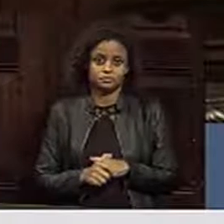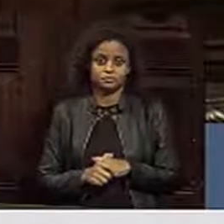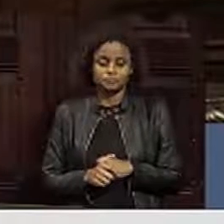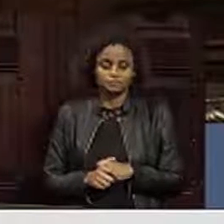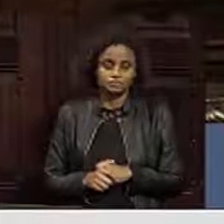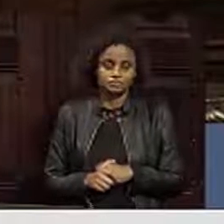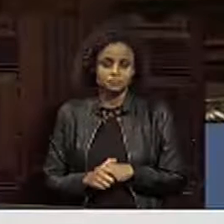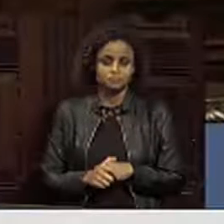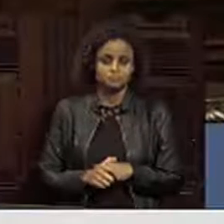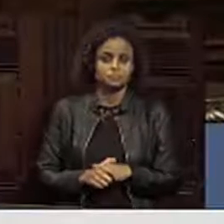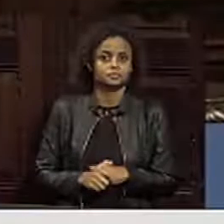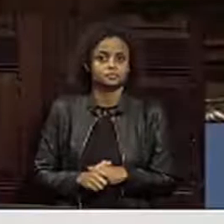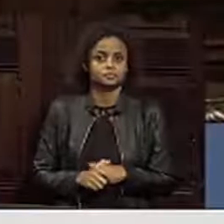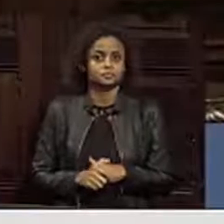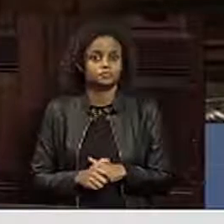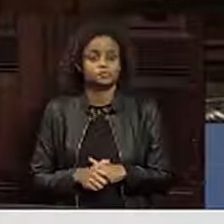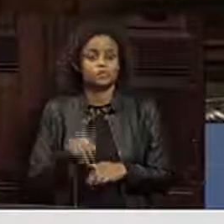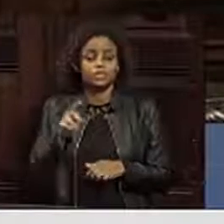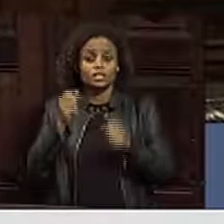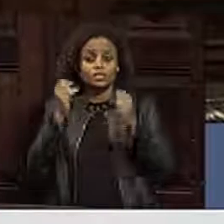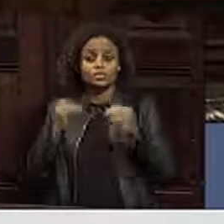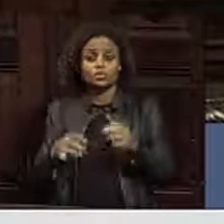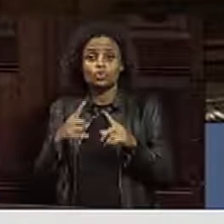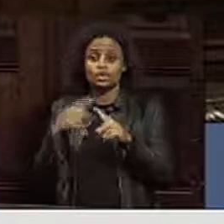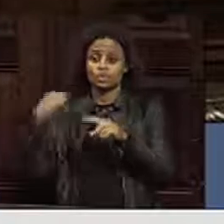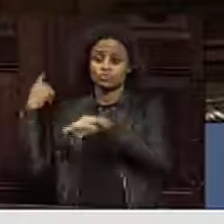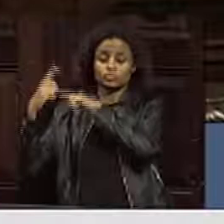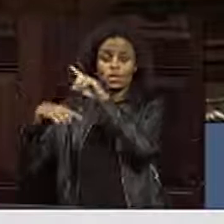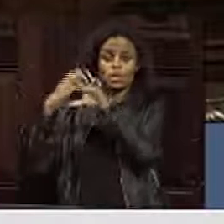Eles falam lá que nos últimos 10 anos